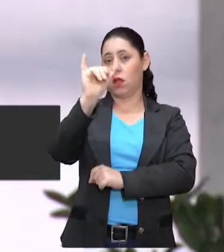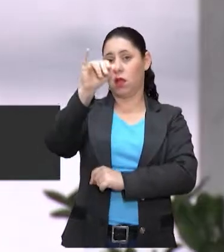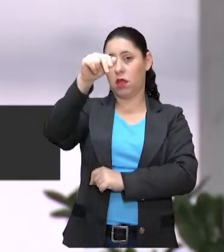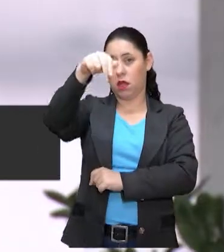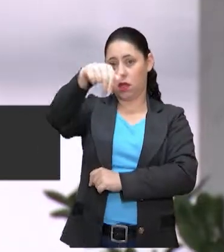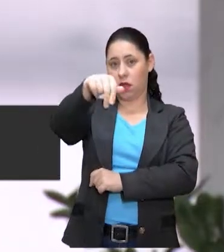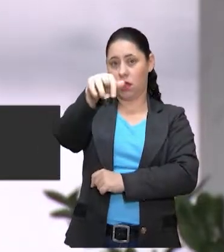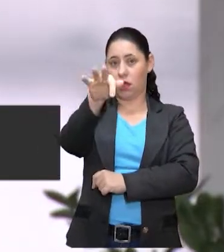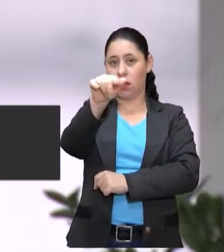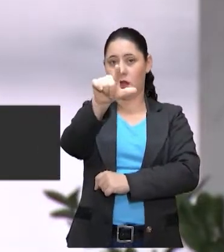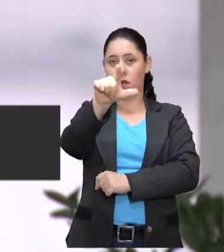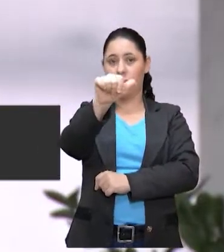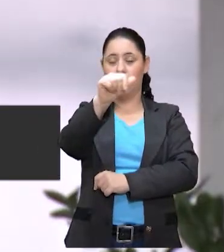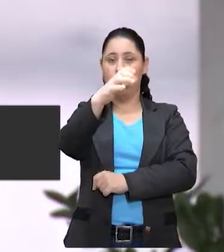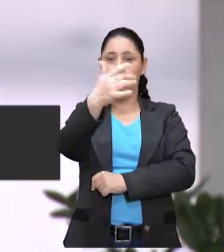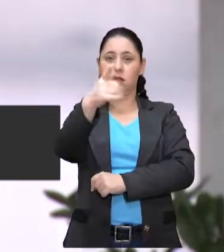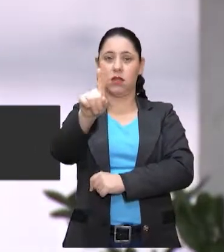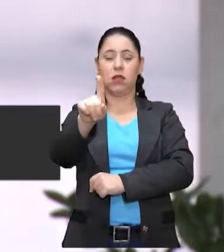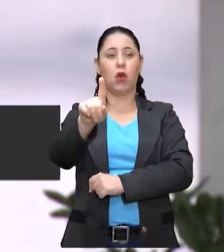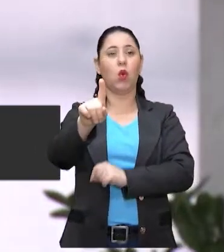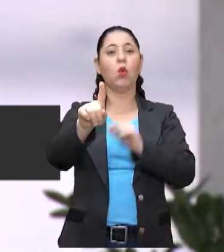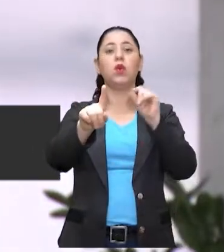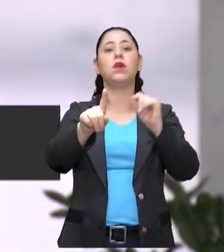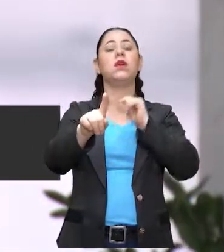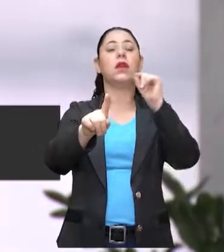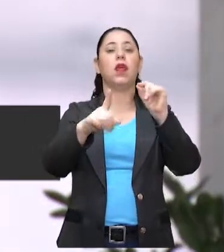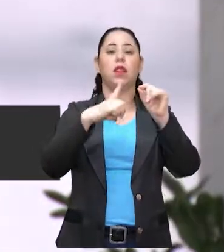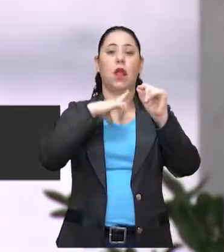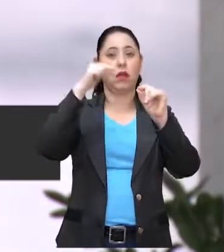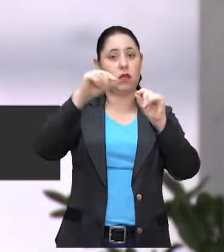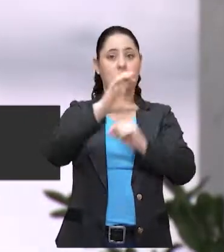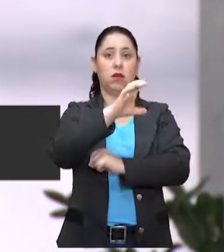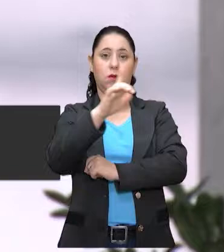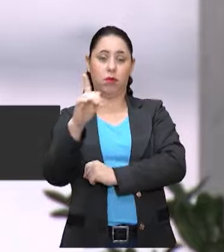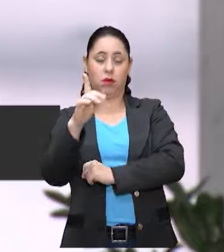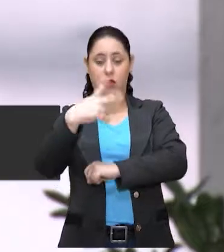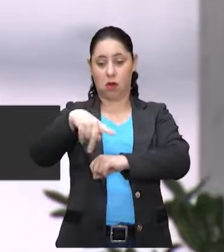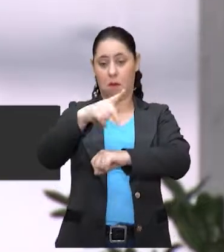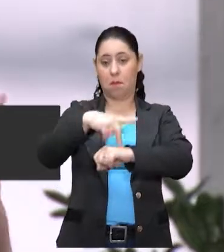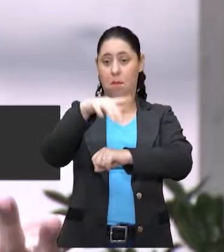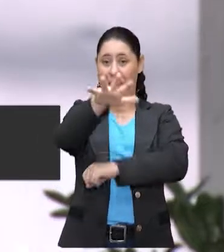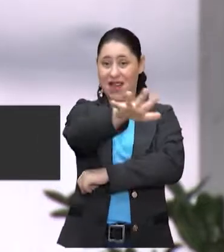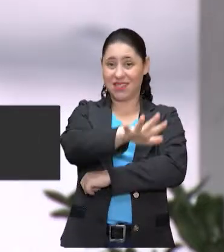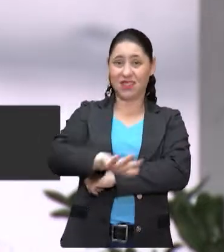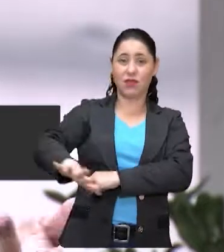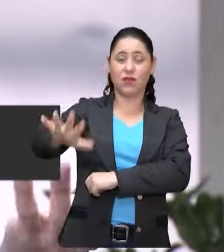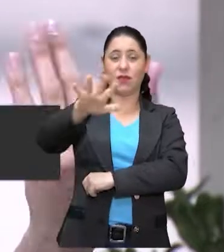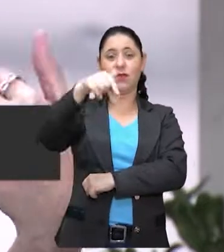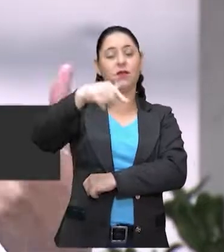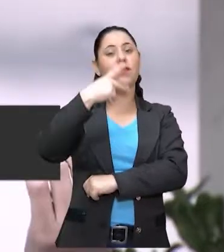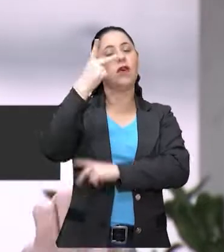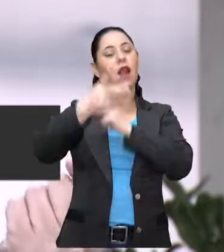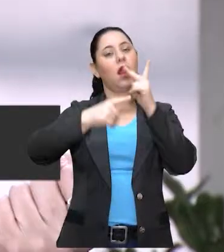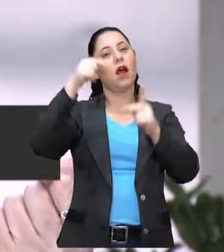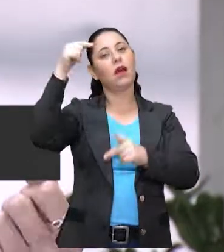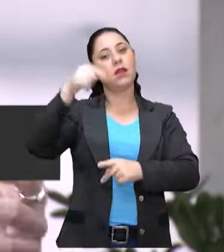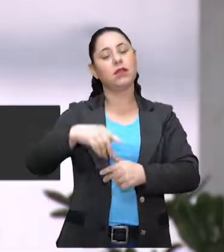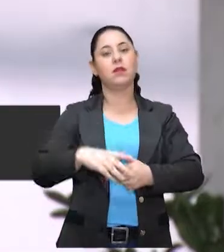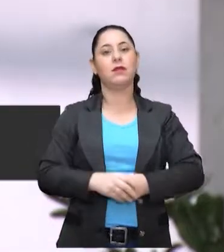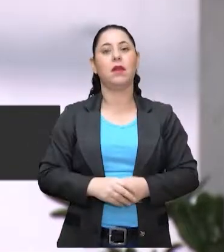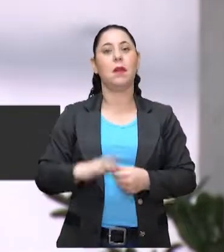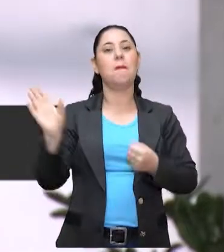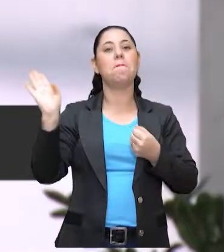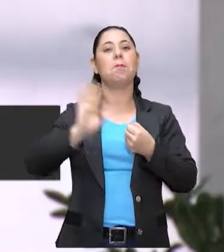12 meses para o grupo de alimentação na casa de 2 dígitos, aqui para Campo Grande. Para o país inteiro, na verdade, mas vamos falar aqui do nosso...